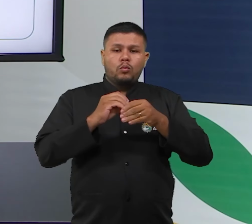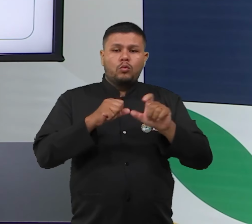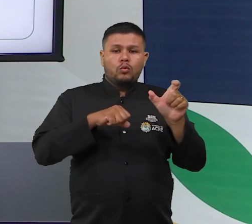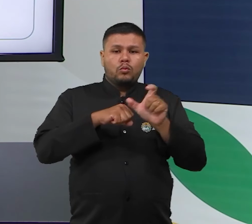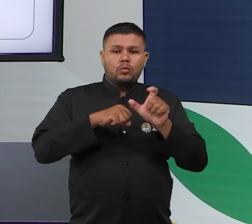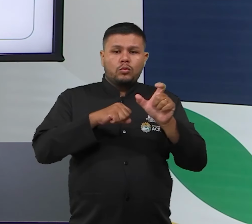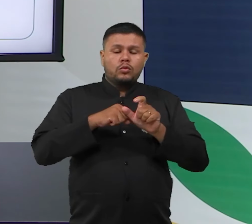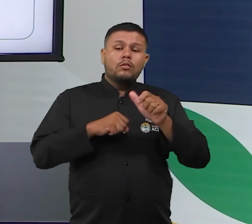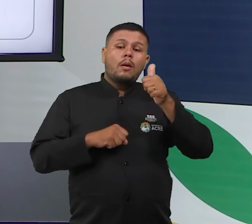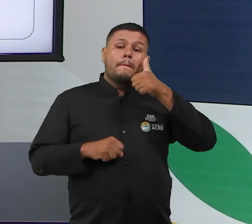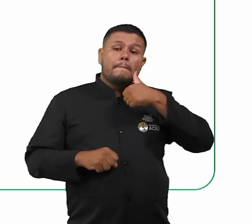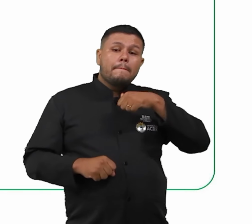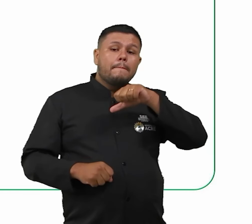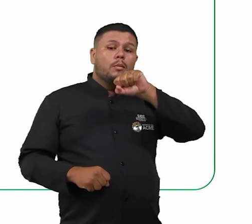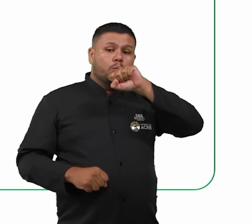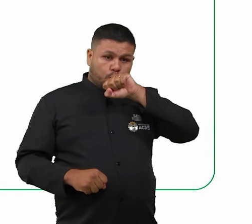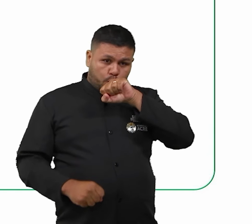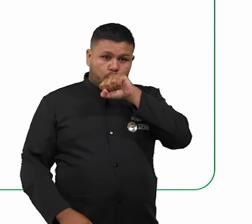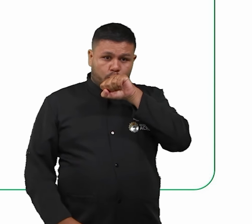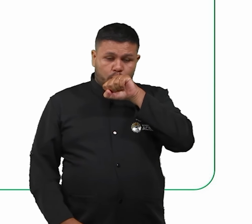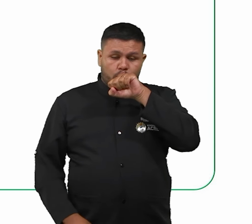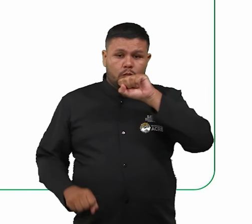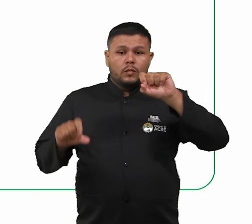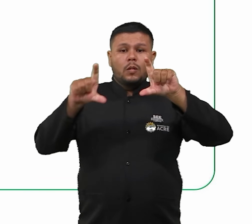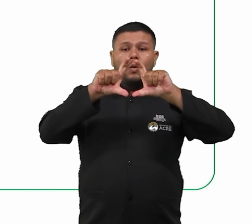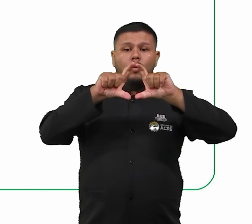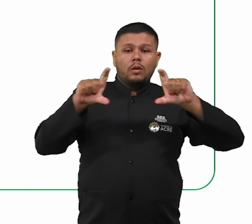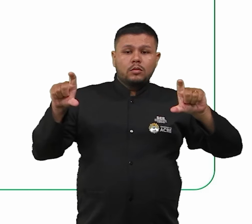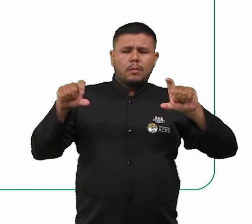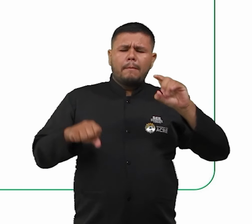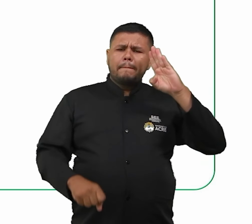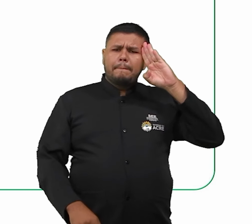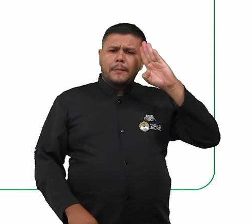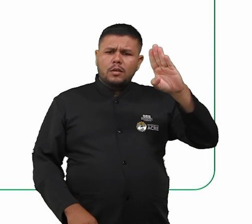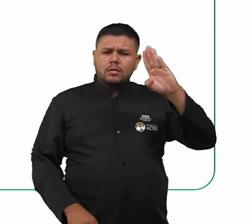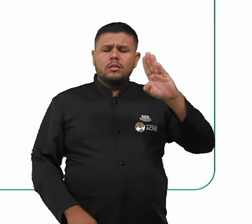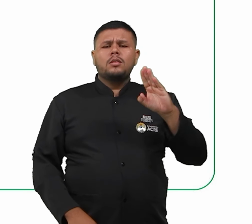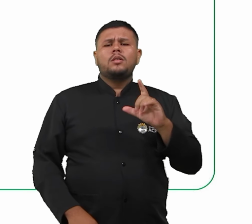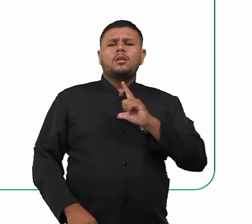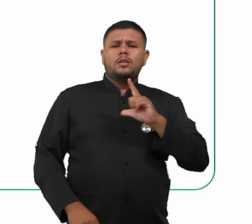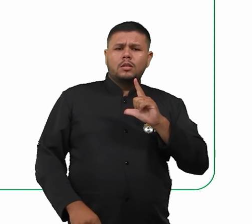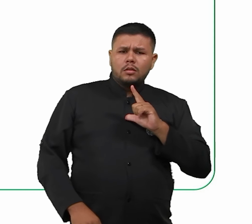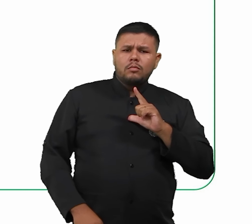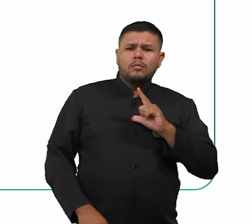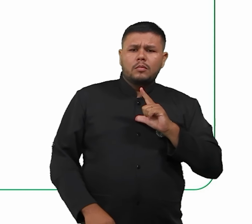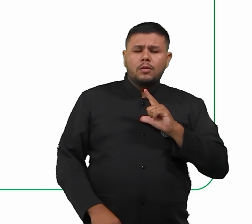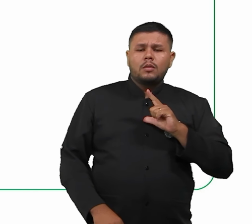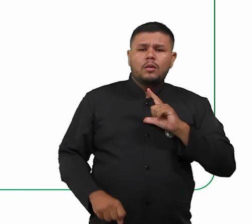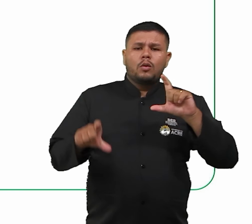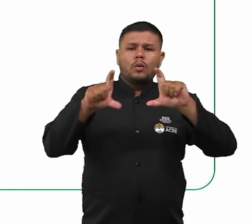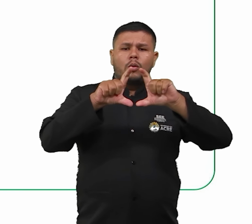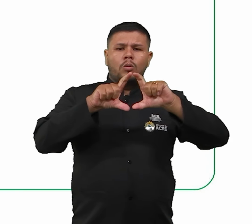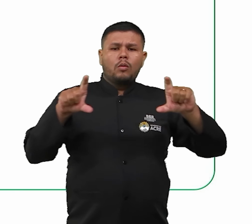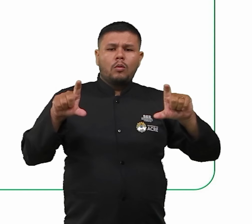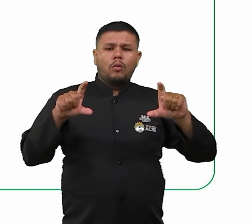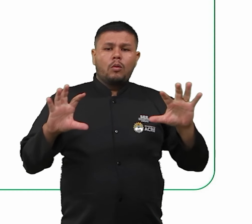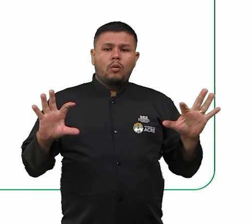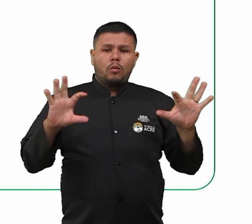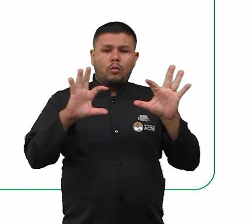mãe. Então, aqui nós temos a oração principal. E aqui nós vamos ter a nossa oração